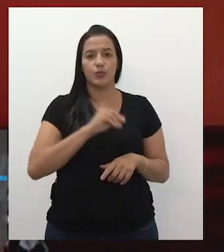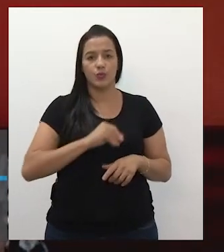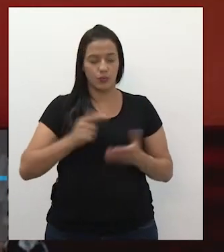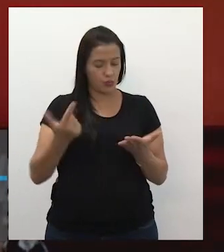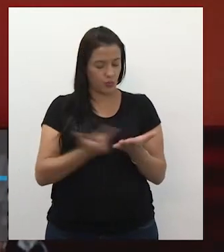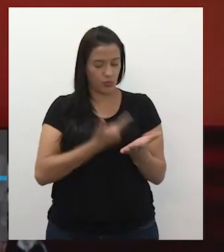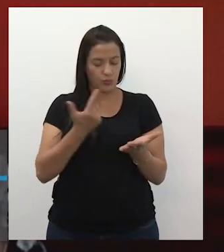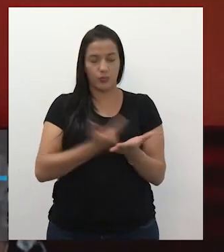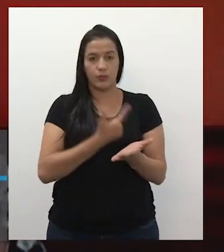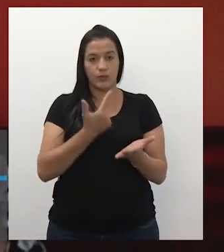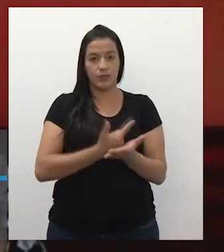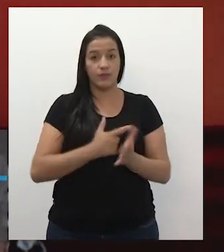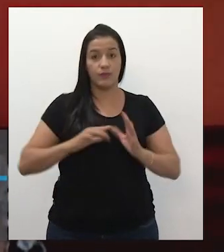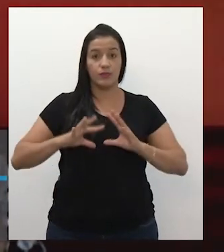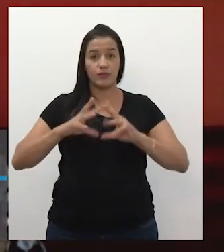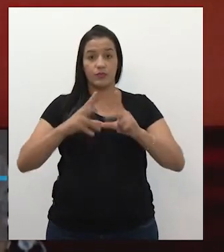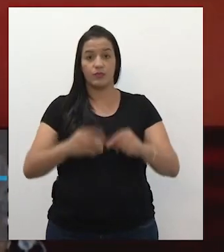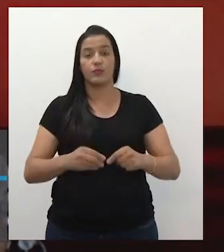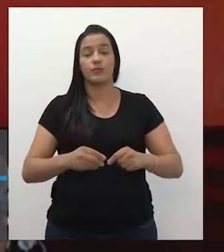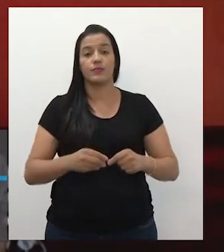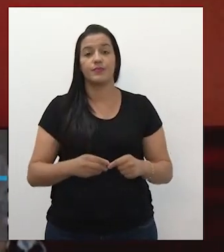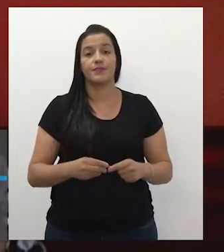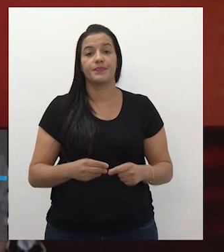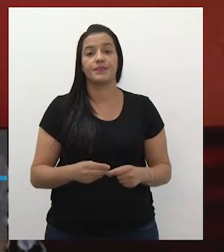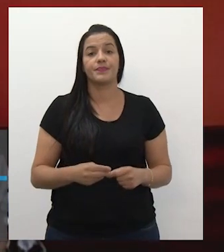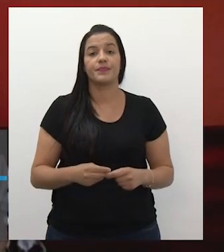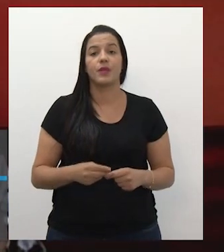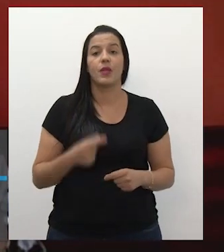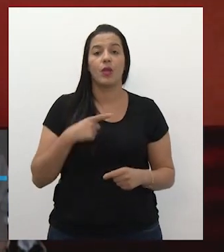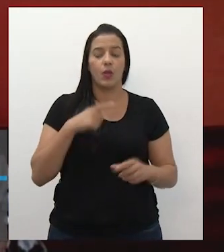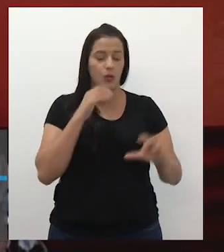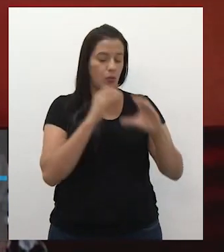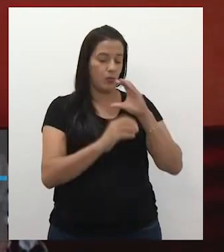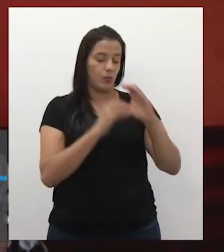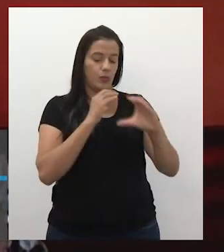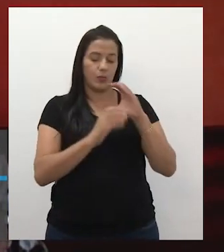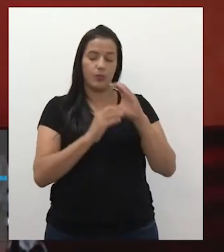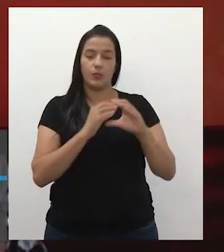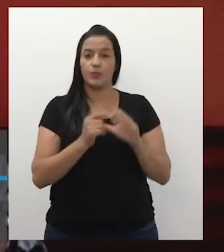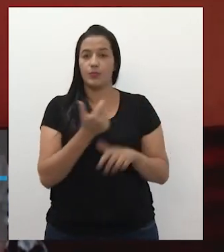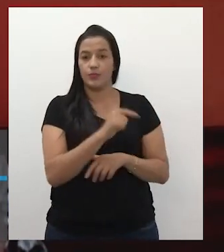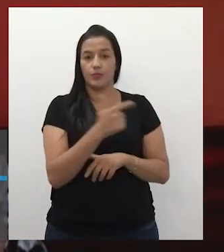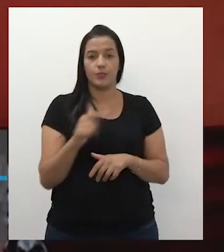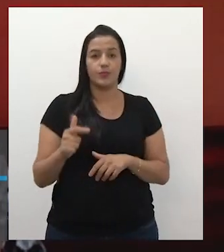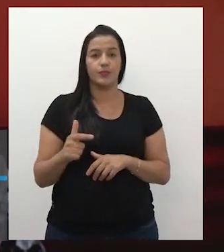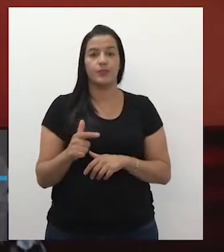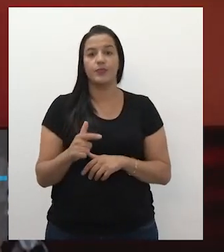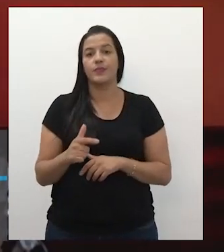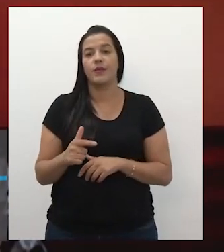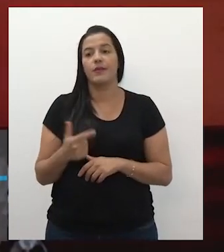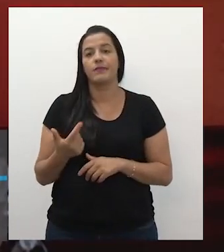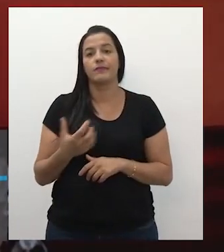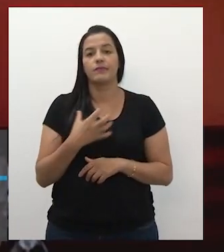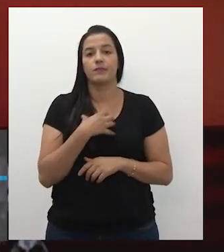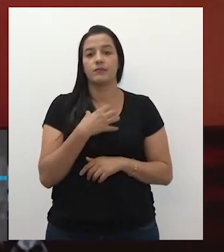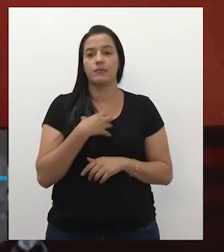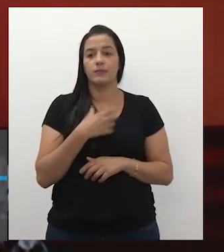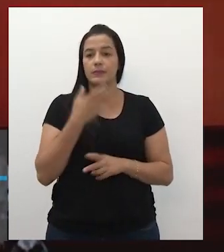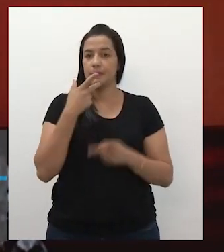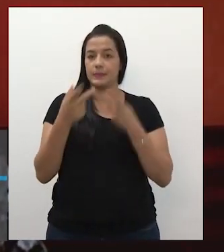Corpo Fala, a linguagem silenciosa da comunicação não verbal. O pessoal fazendo um movimento